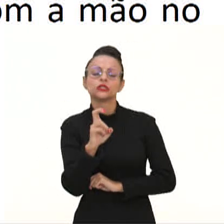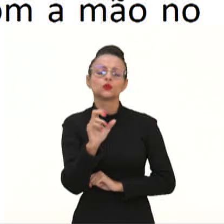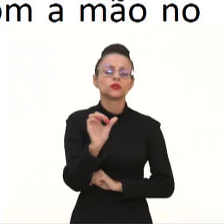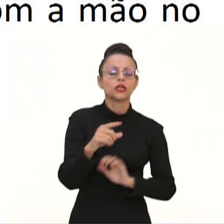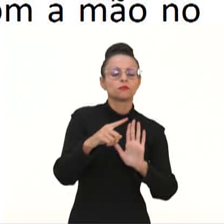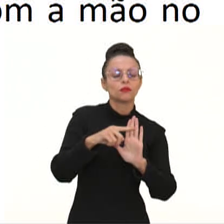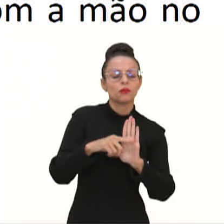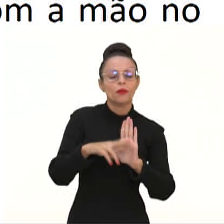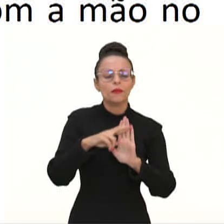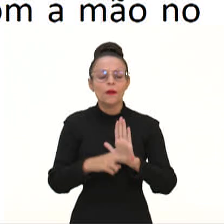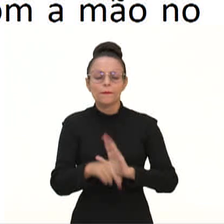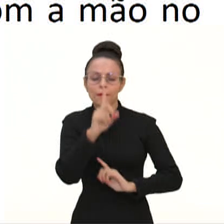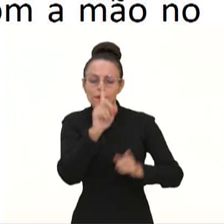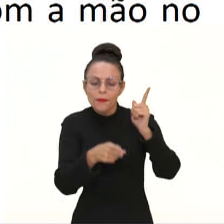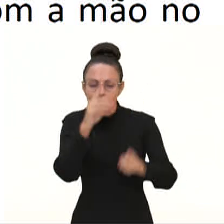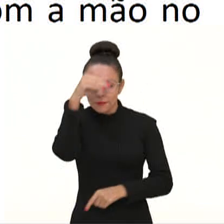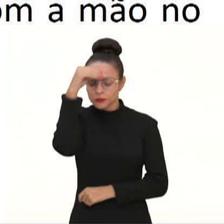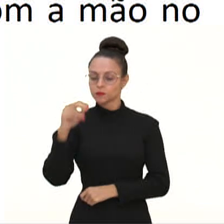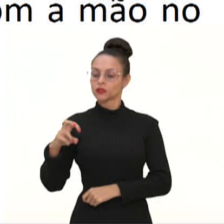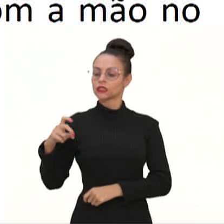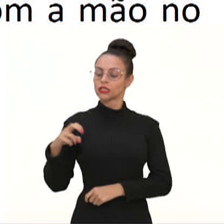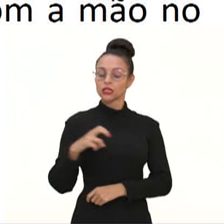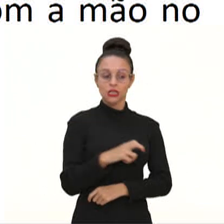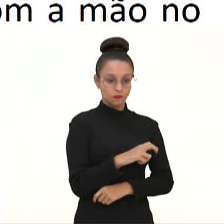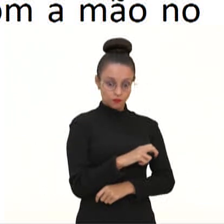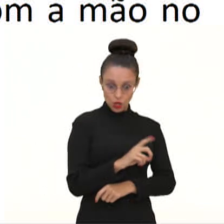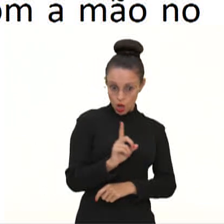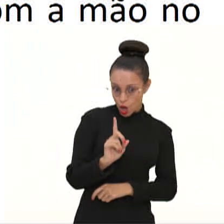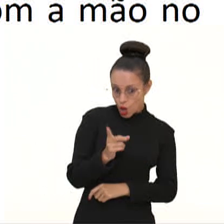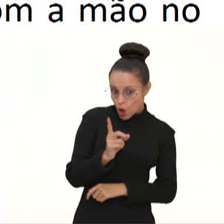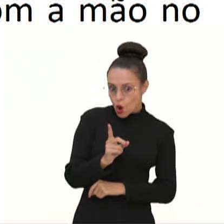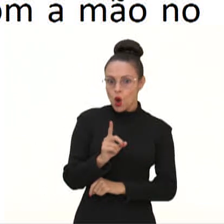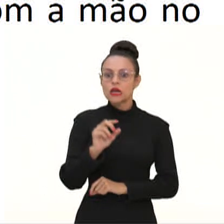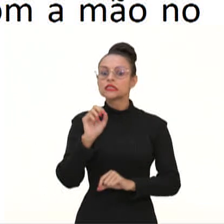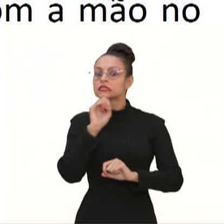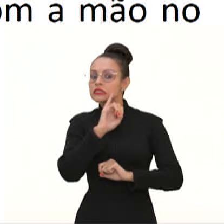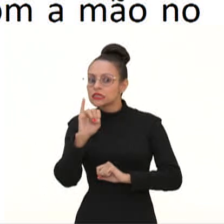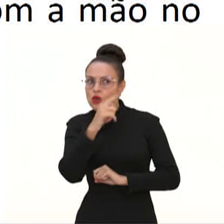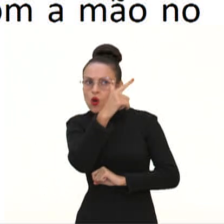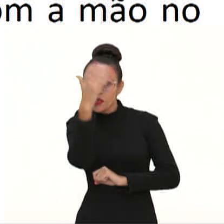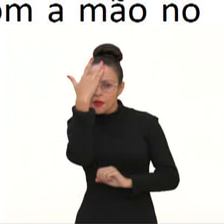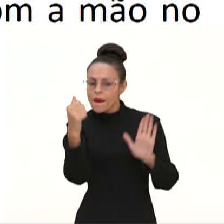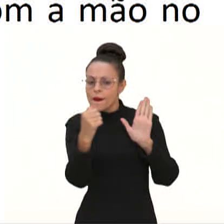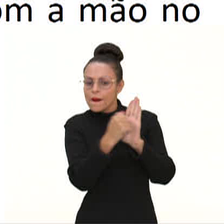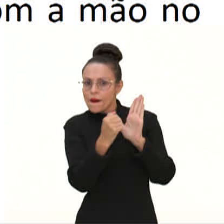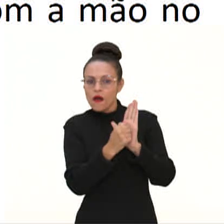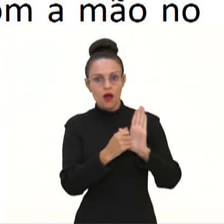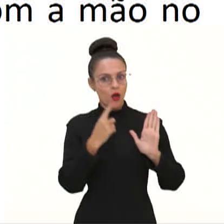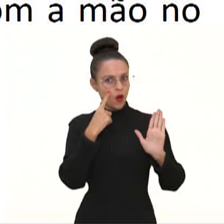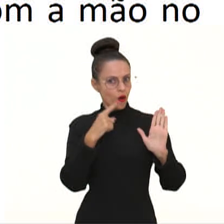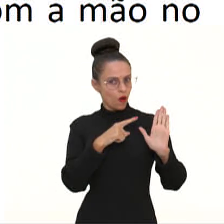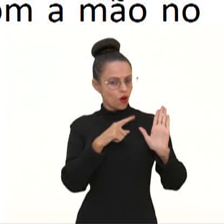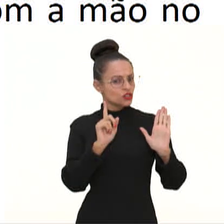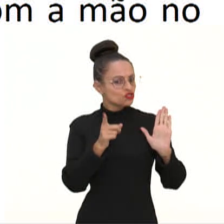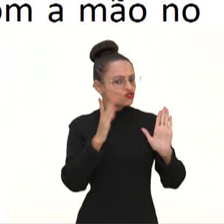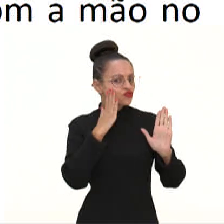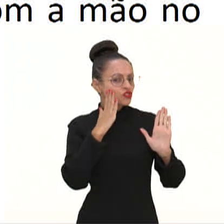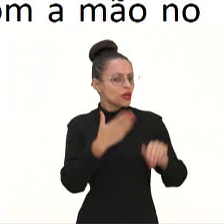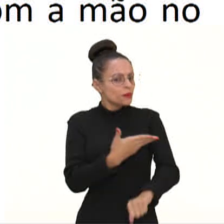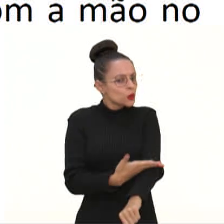e caminhou para a porta. Venha quem vier, não abras, disse ela com a mão no ferrolho, já sabes